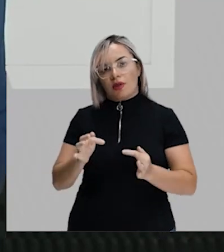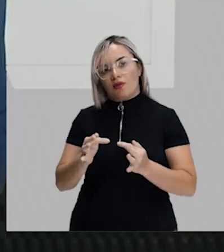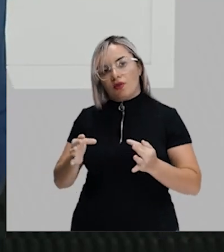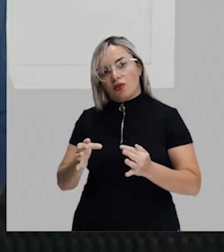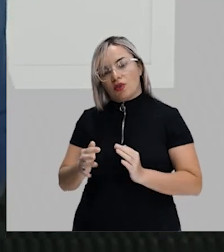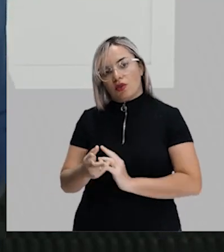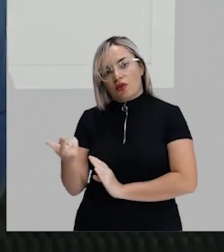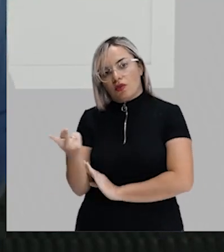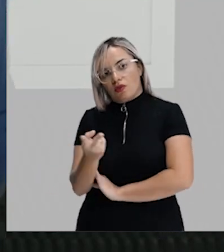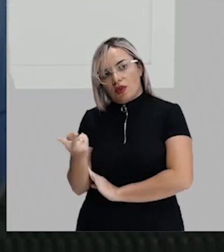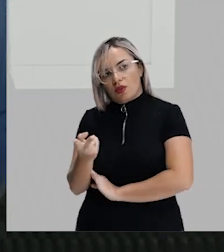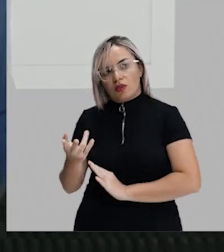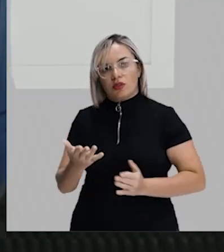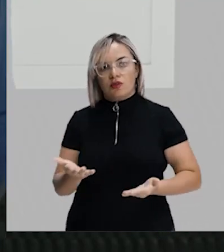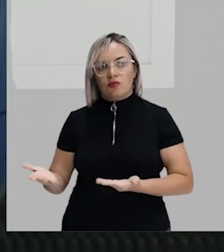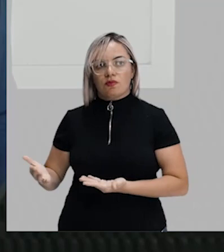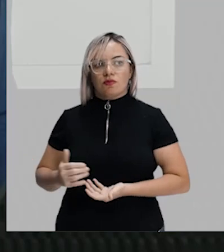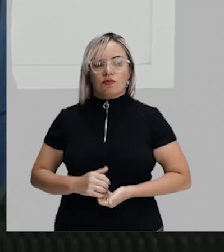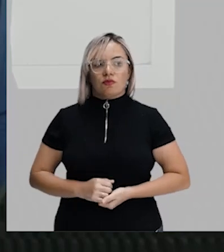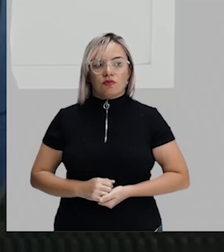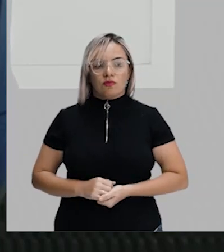Certo? Velocidade,